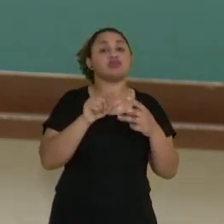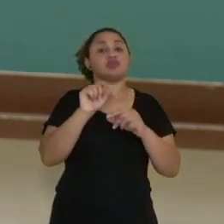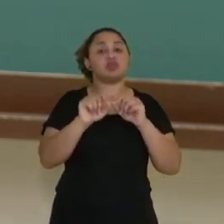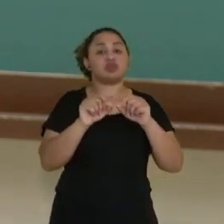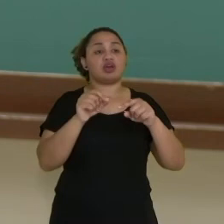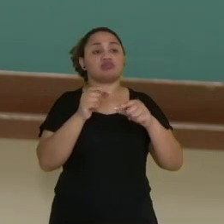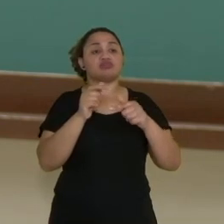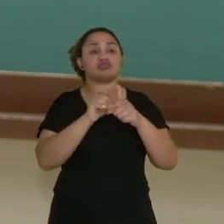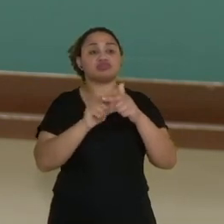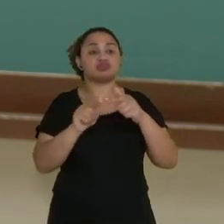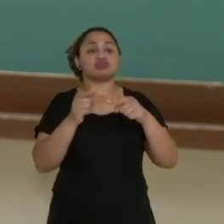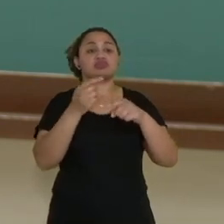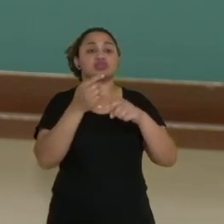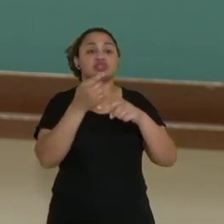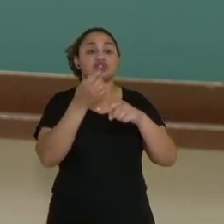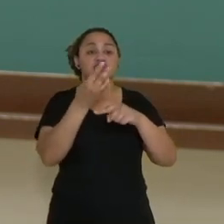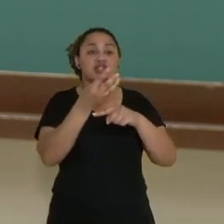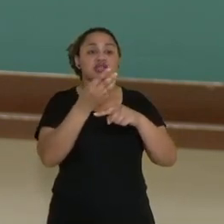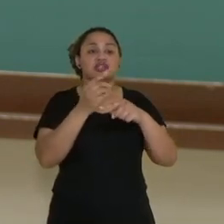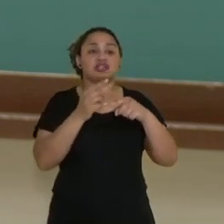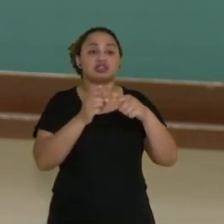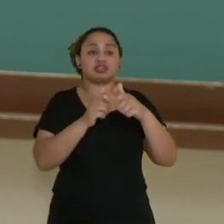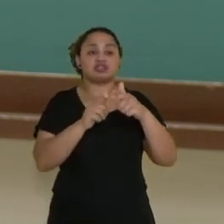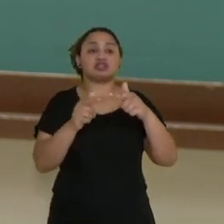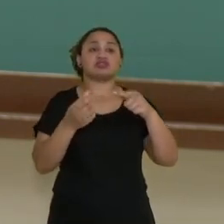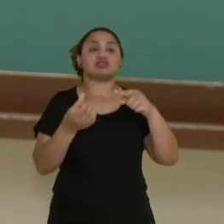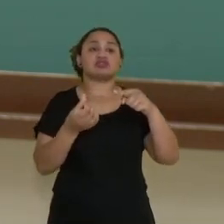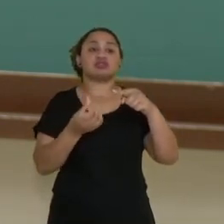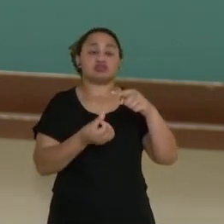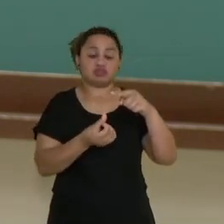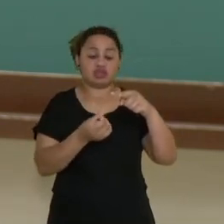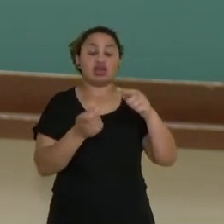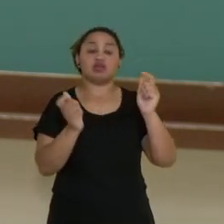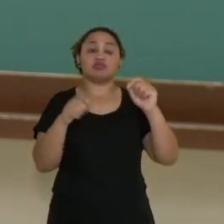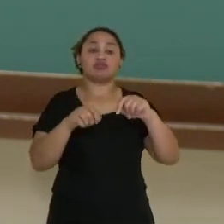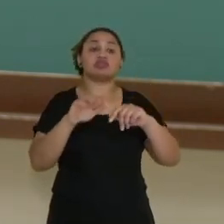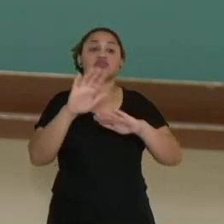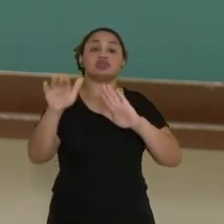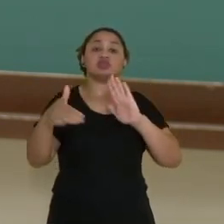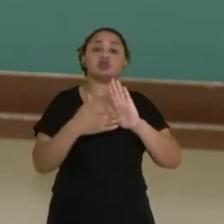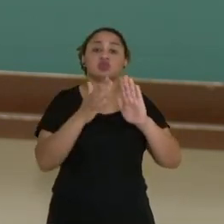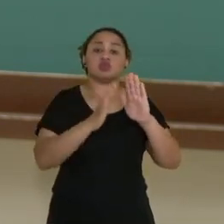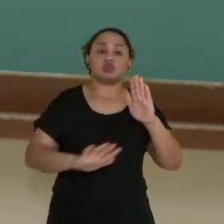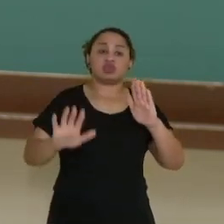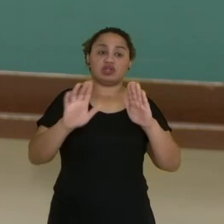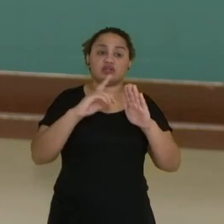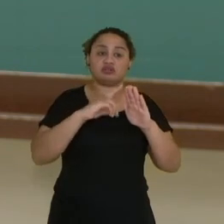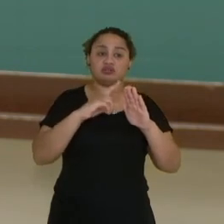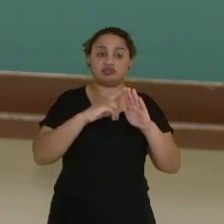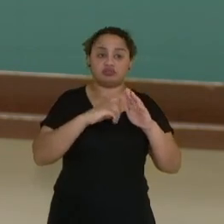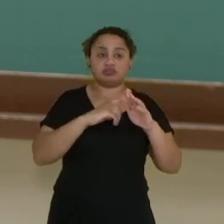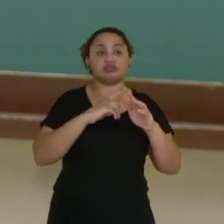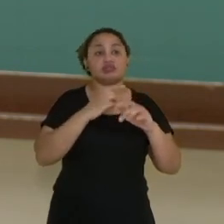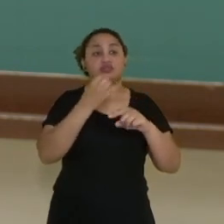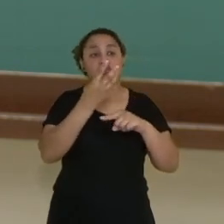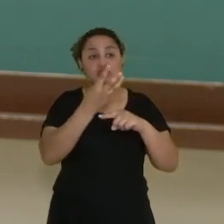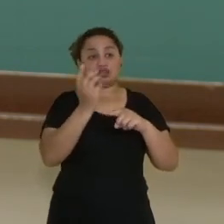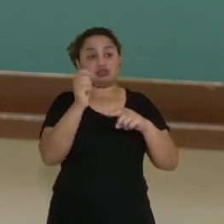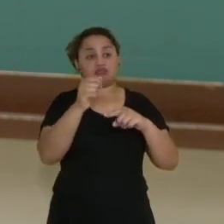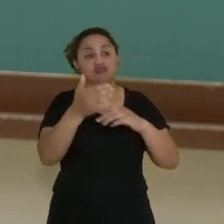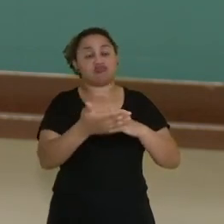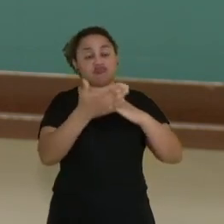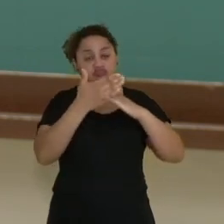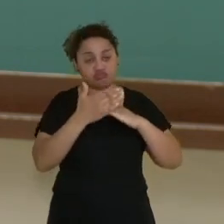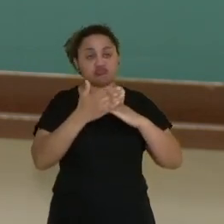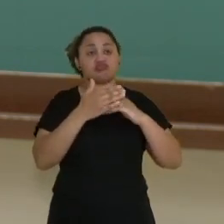vou dividir pelo número de possibilidades no total, né? Então, eu tenho 3 possibilidades